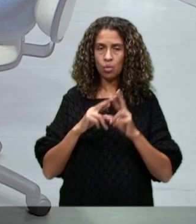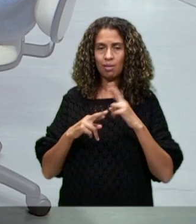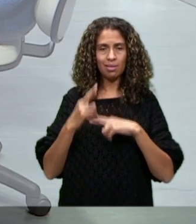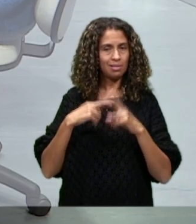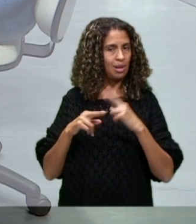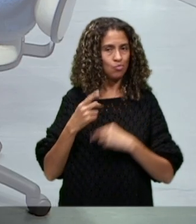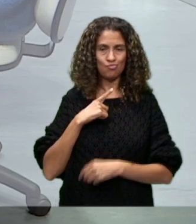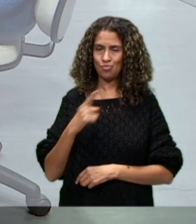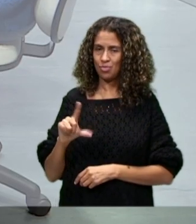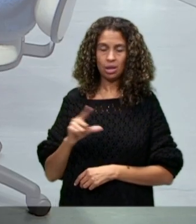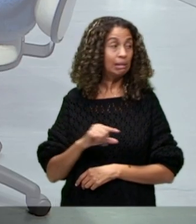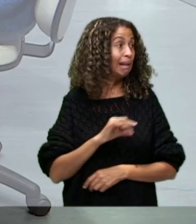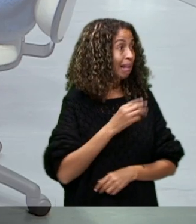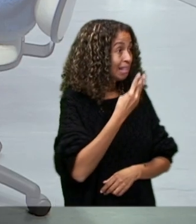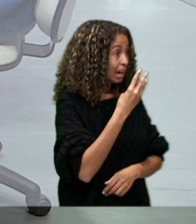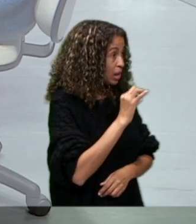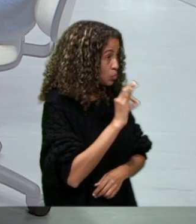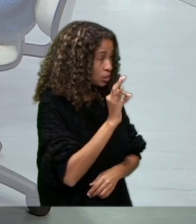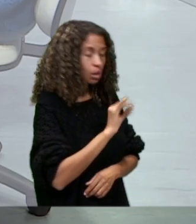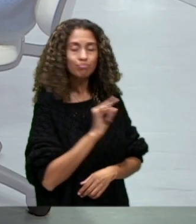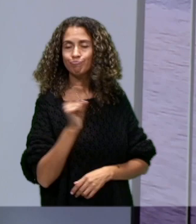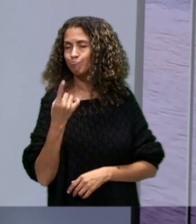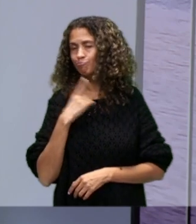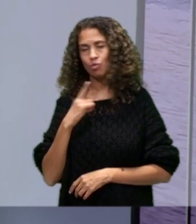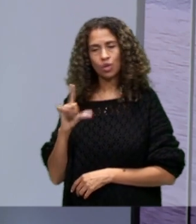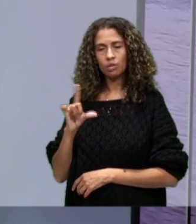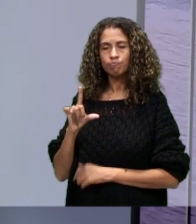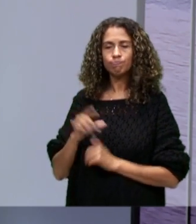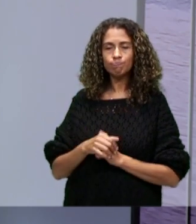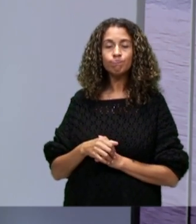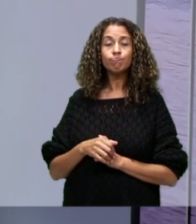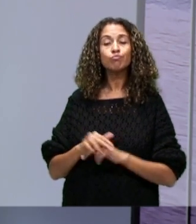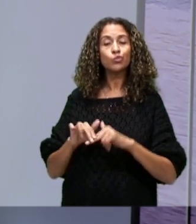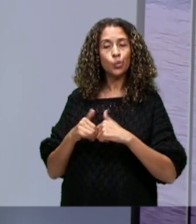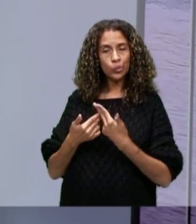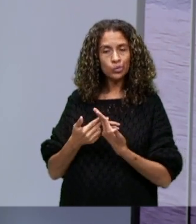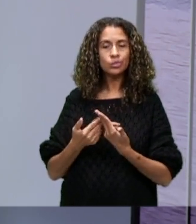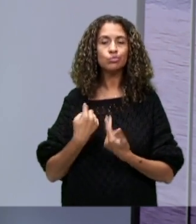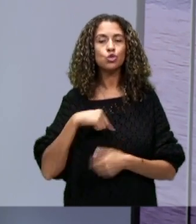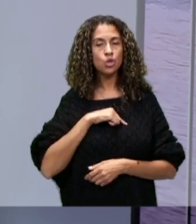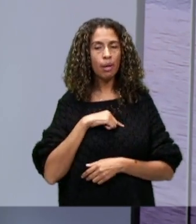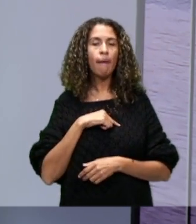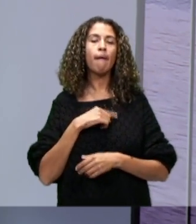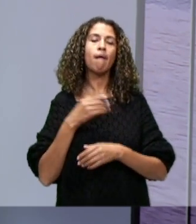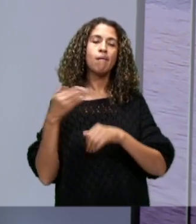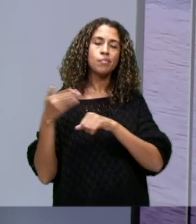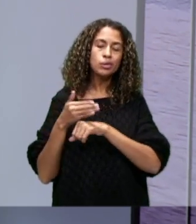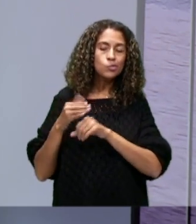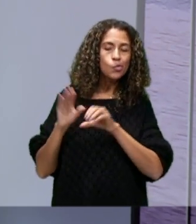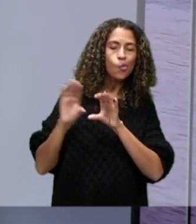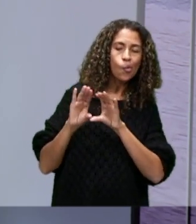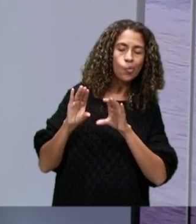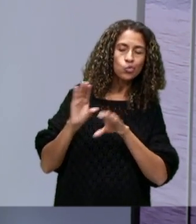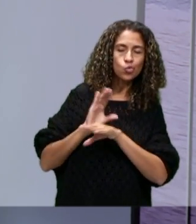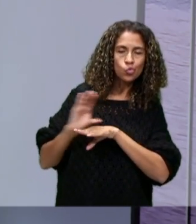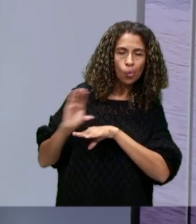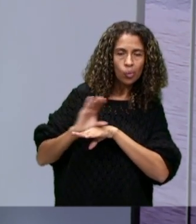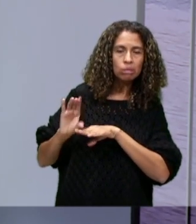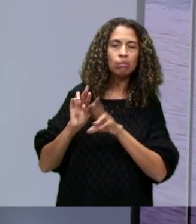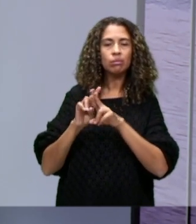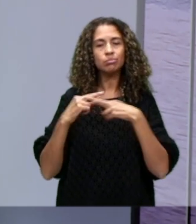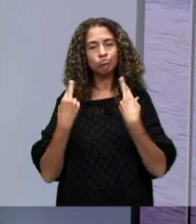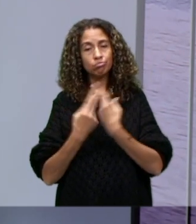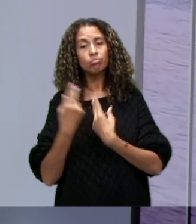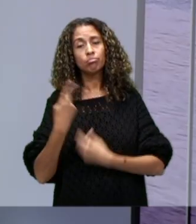Nem 3%. Nem 3%. E aí a gente até participa de alguns conselhos na cidade, o próprio Conselho